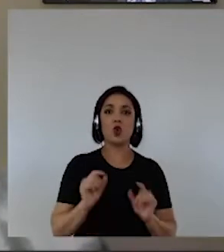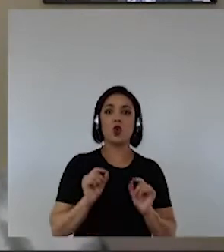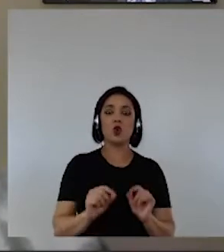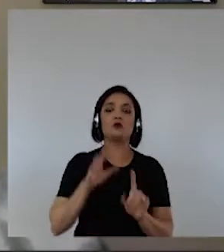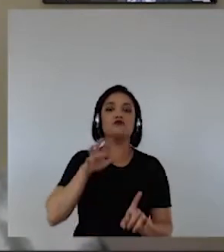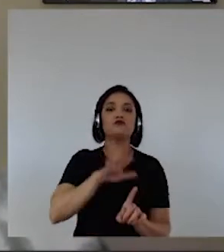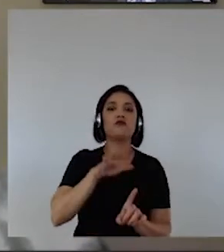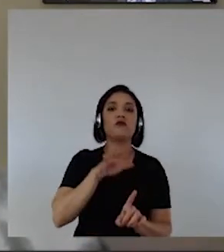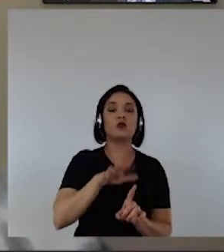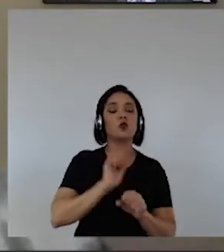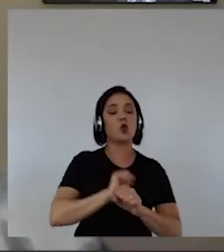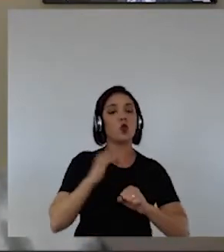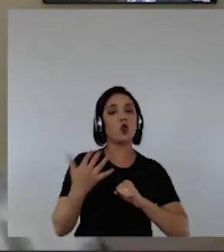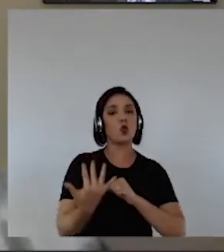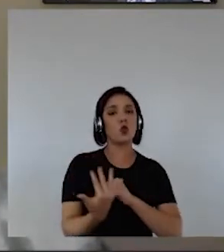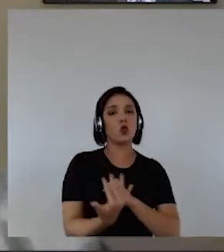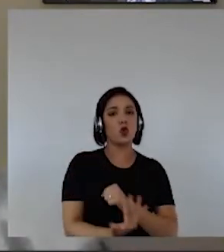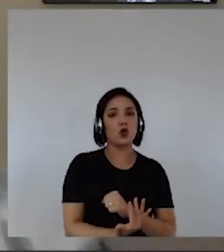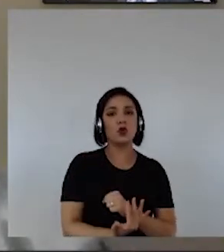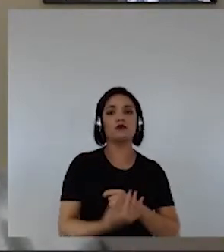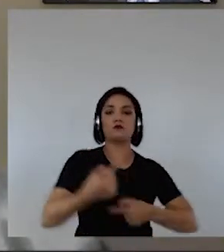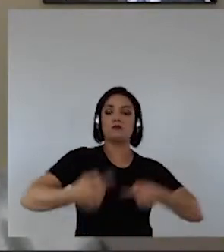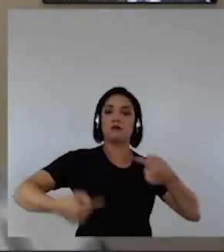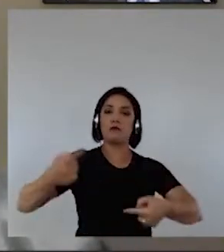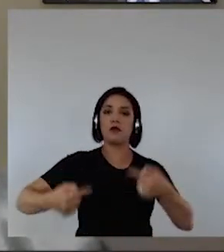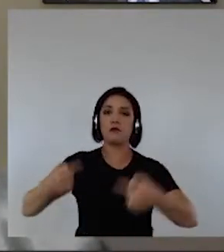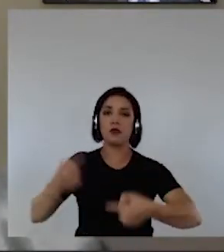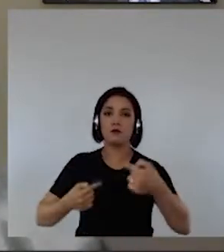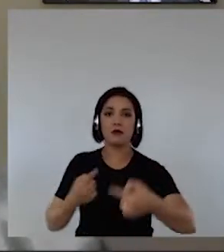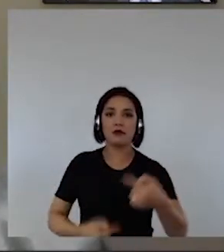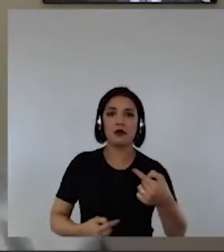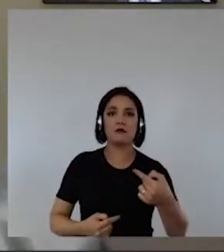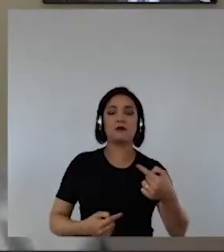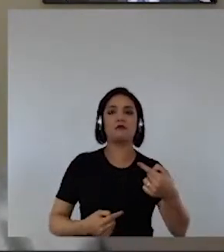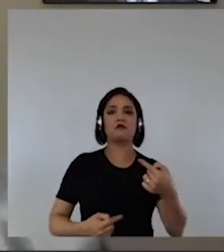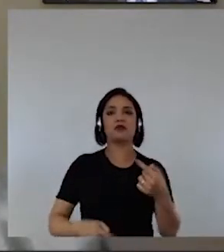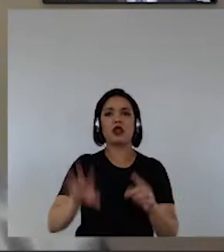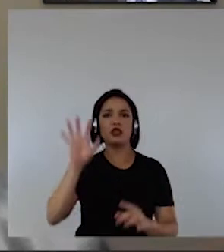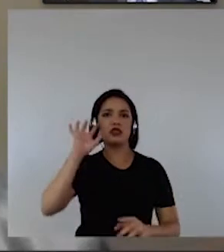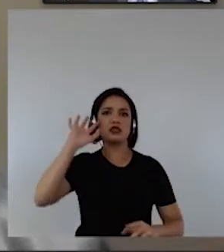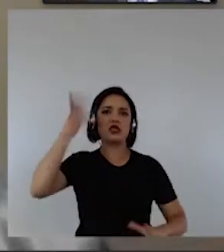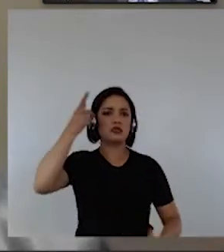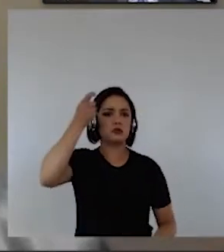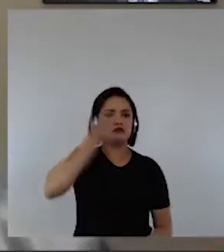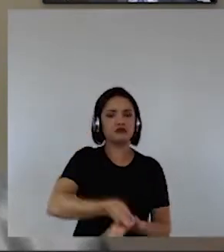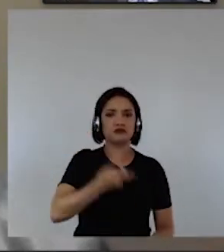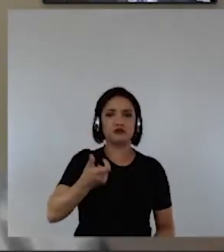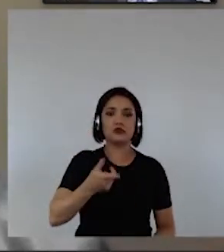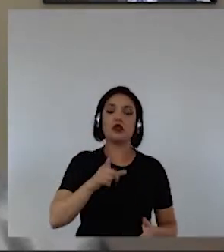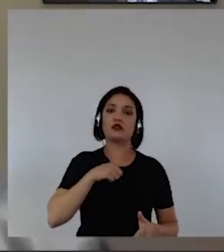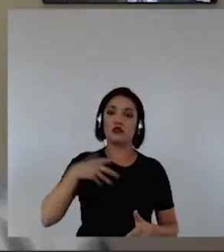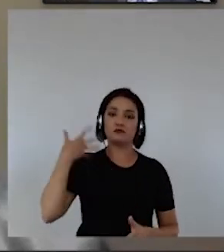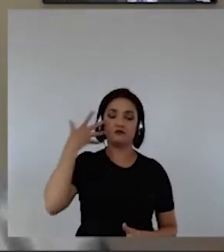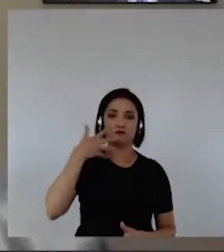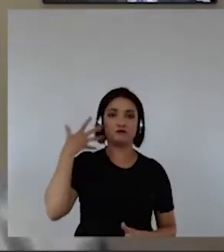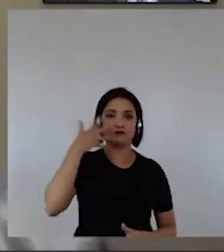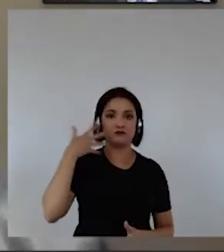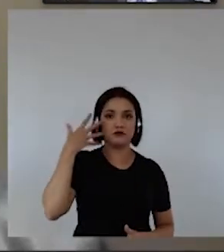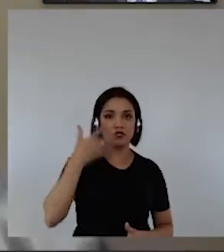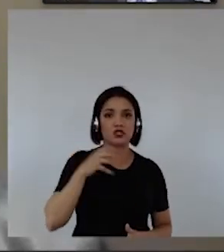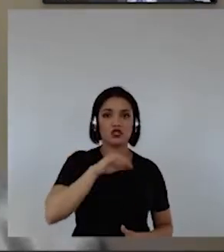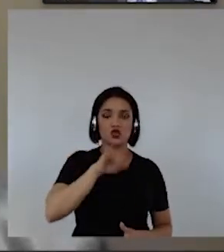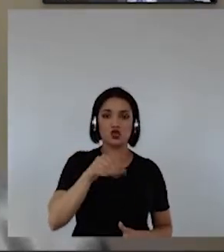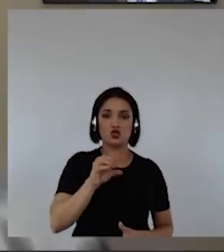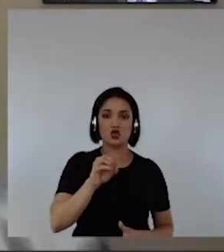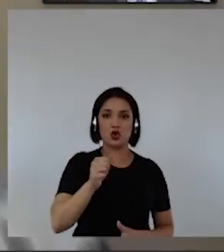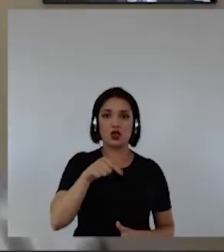da Covid-19 nas discussões em arbitragem, com os notáveis palestrantes Joaquim